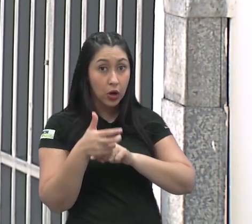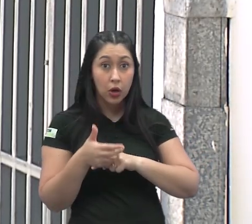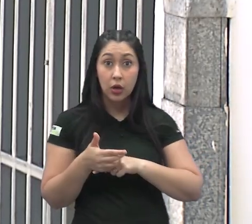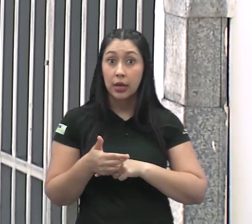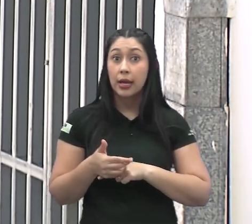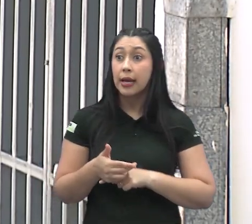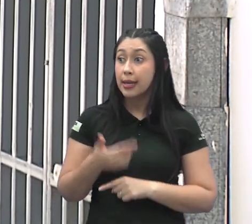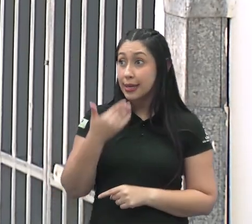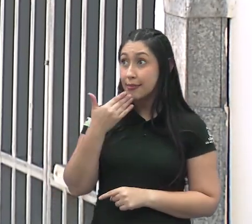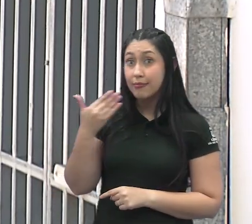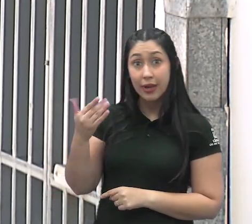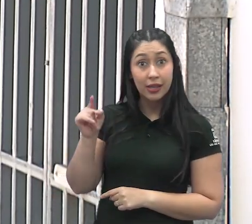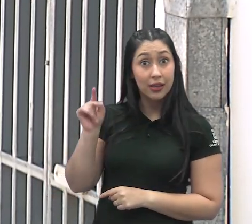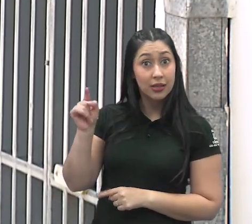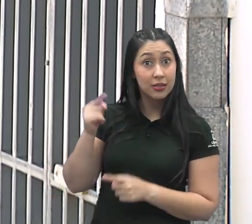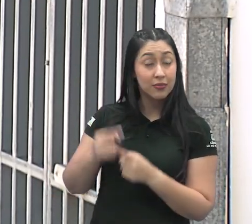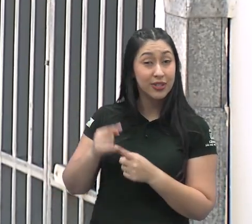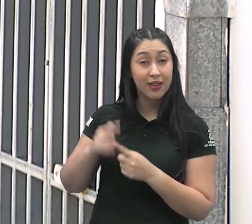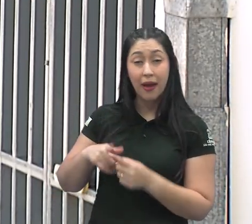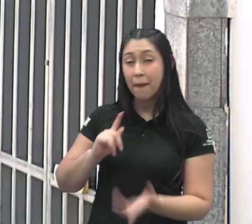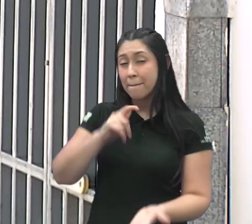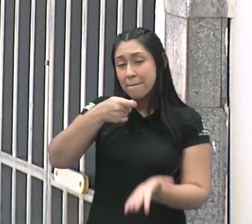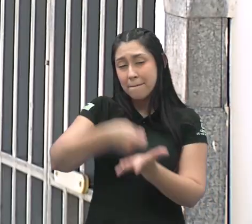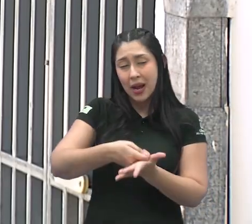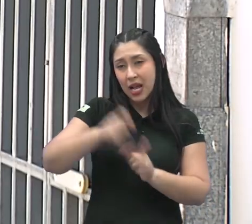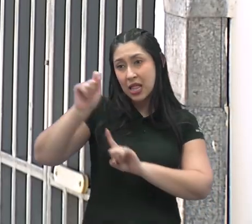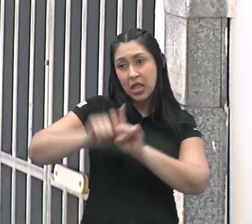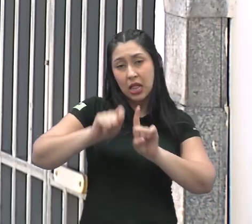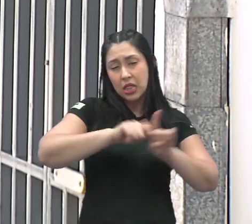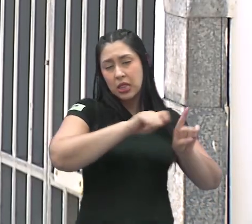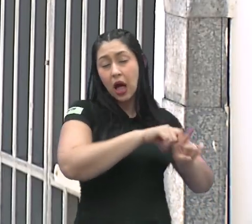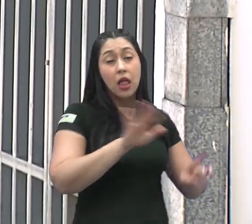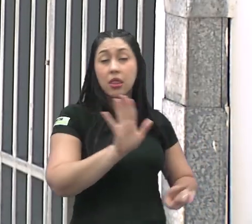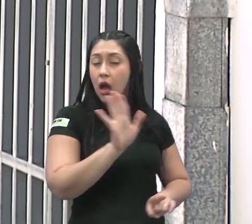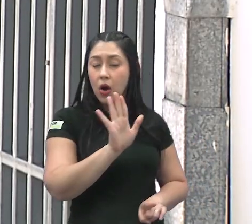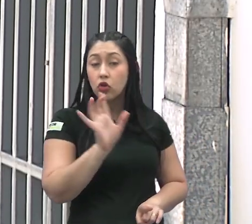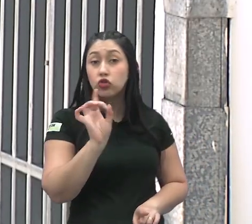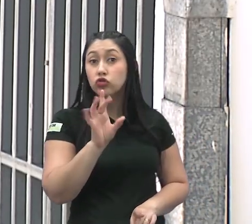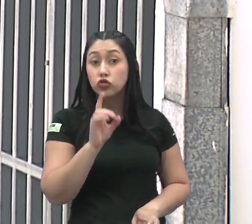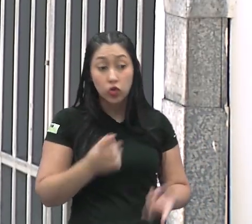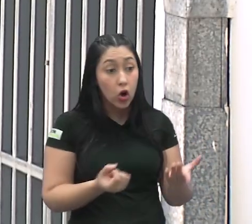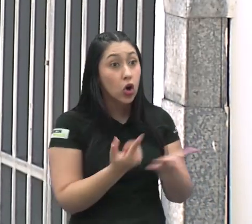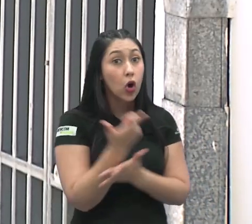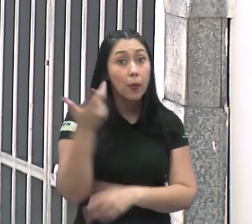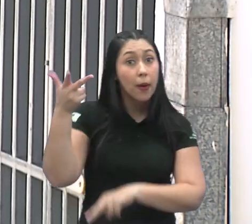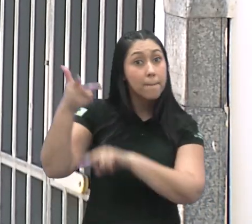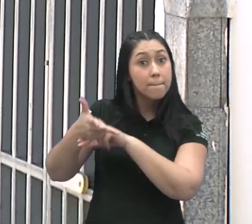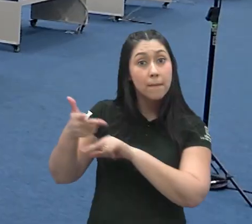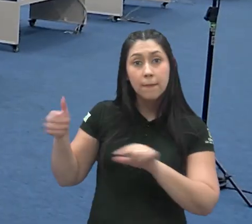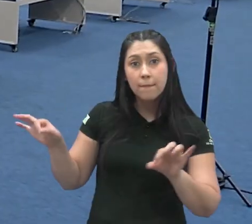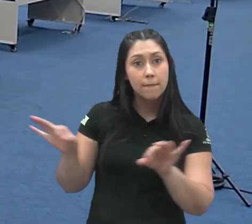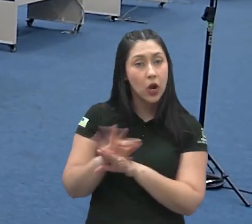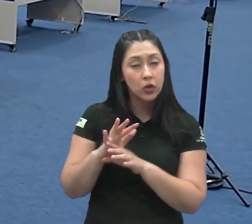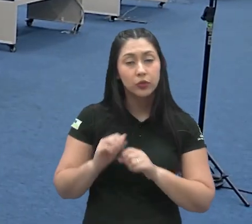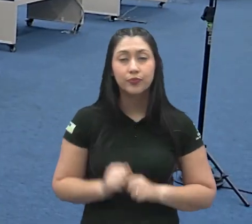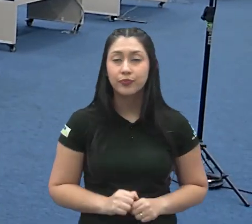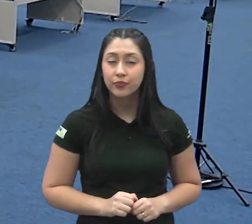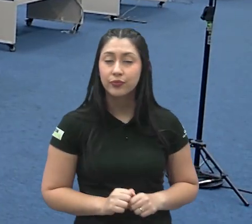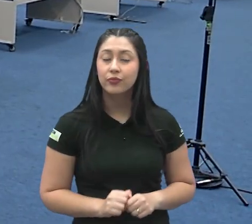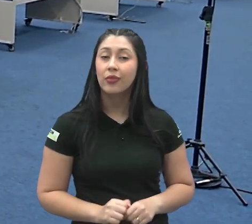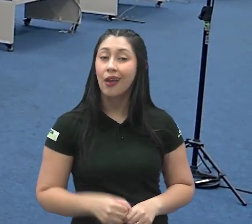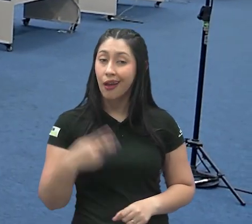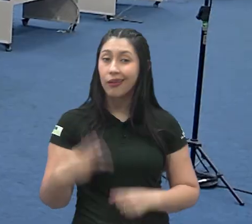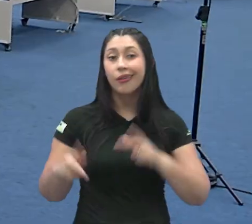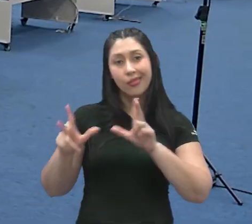hoje esse é o modelo mais pedido por conta de não ter mensalidade. Então, ele tem um valor super acessível ao mercado e não possui mensalidade. Segurança é um